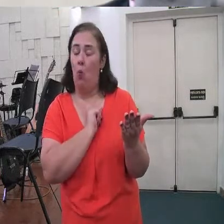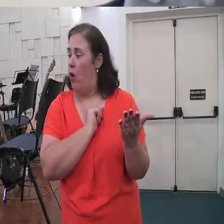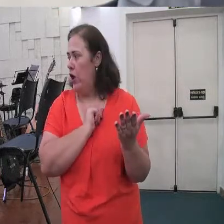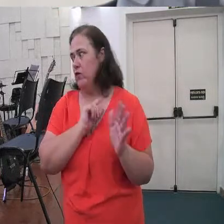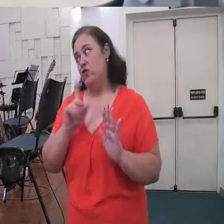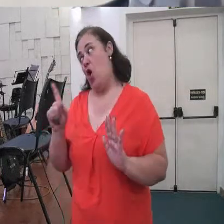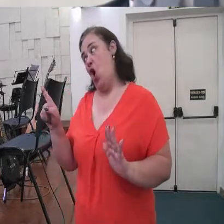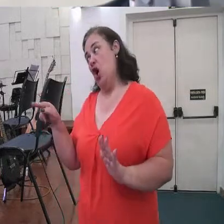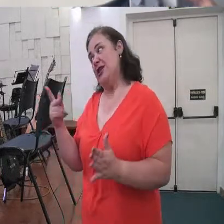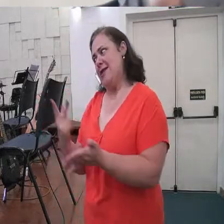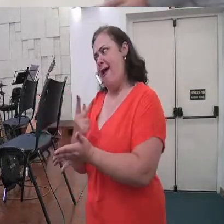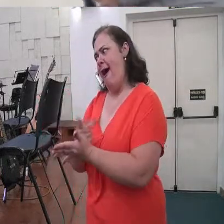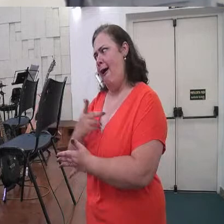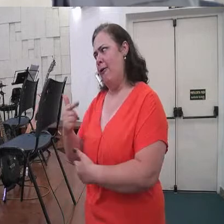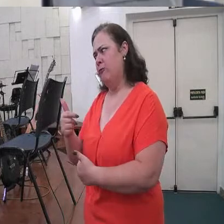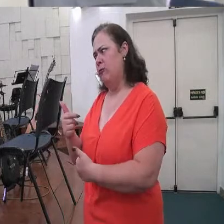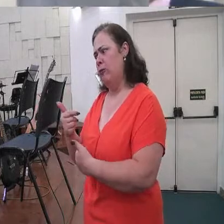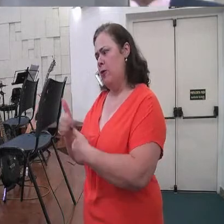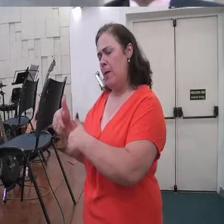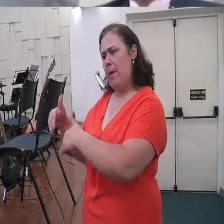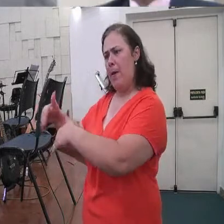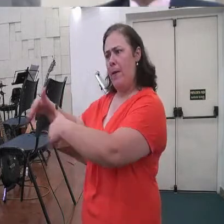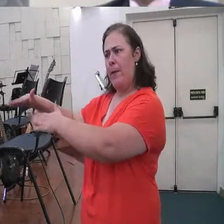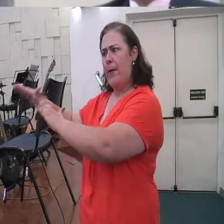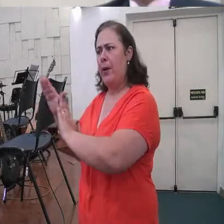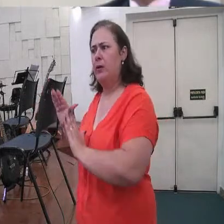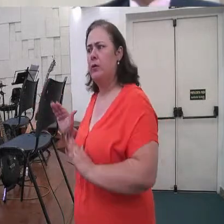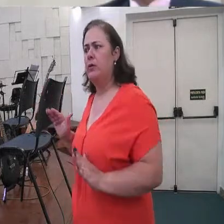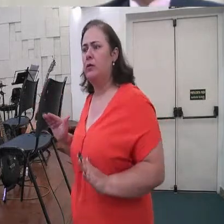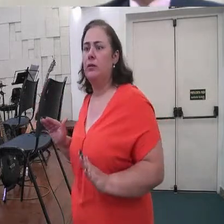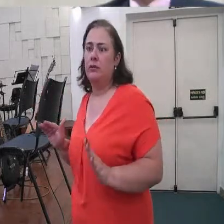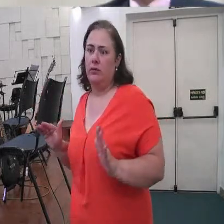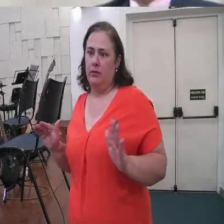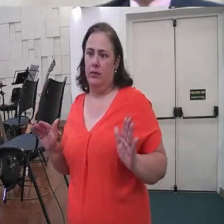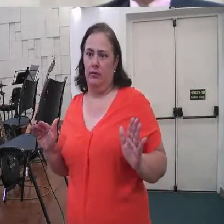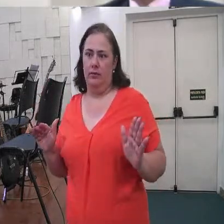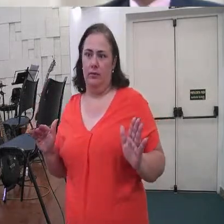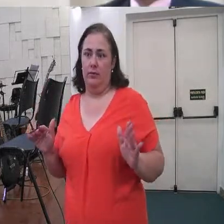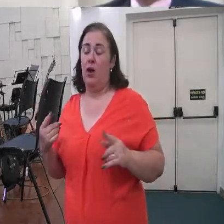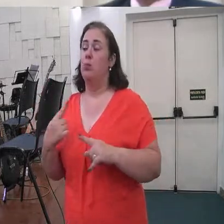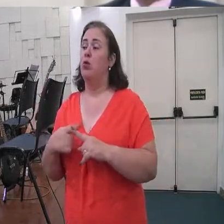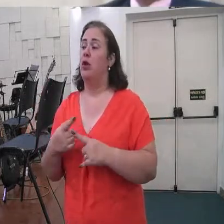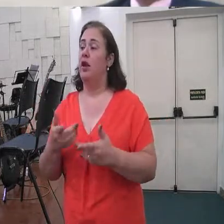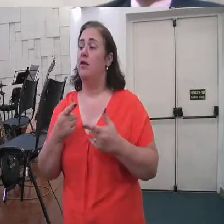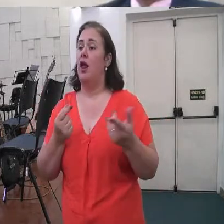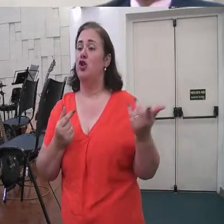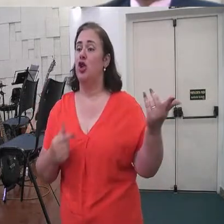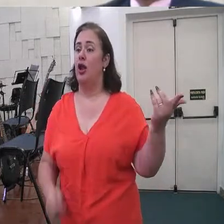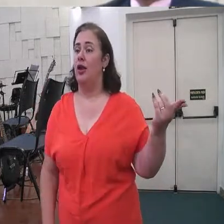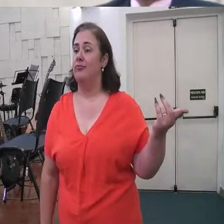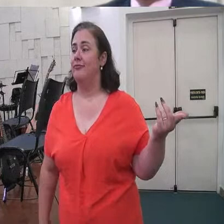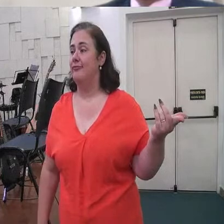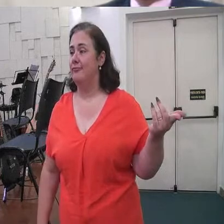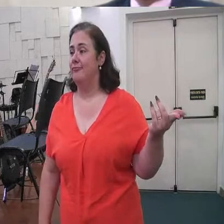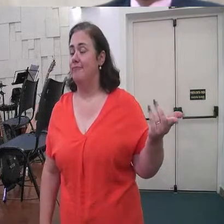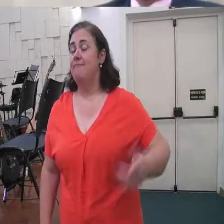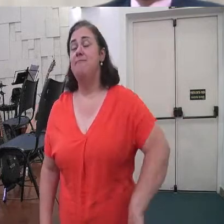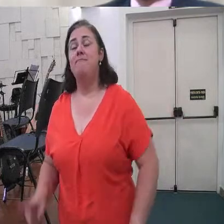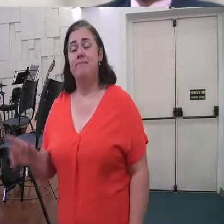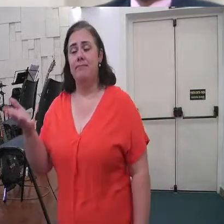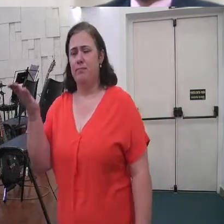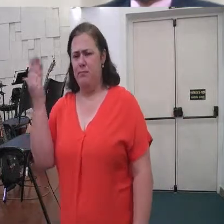nós estamos insatisfeitos com a igreja. Nós estamos observando que a igreja tem